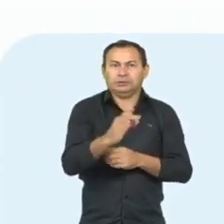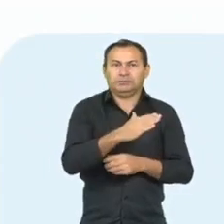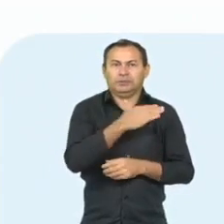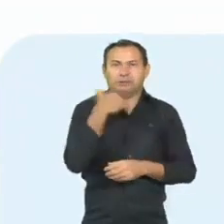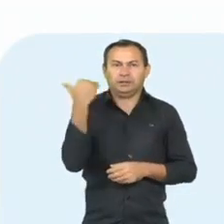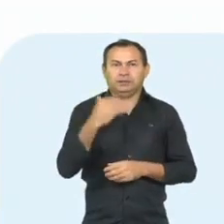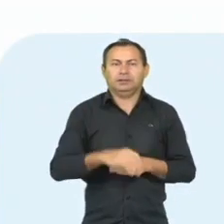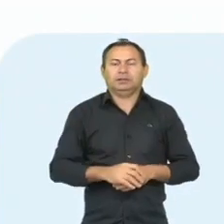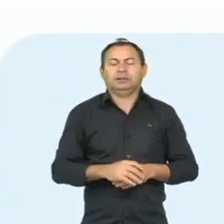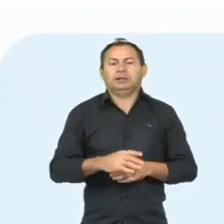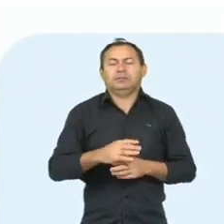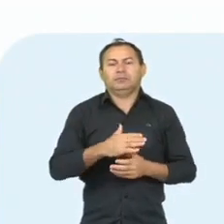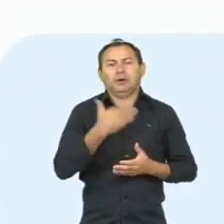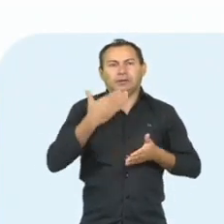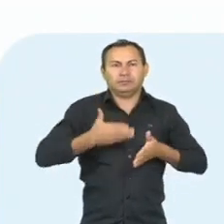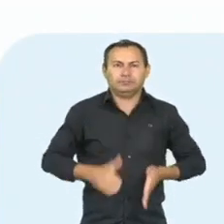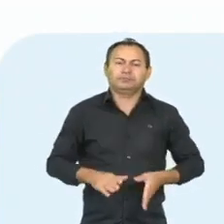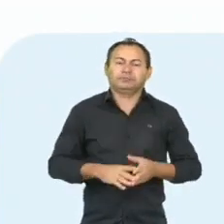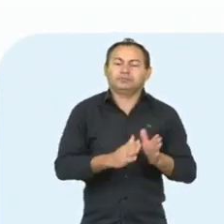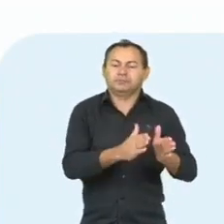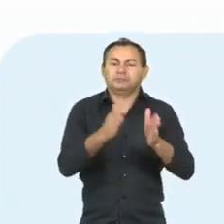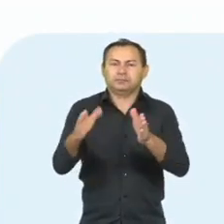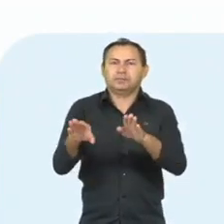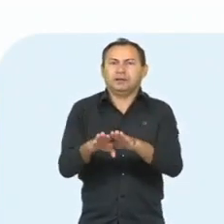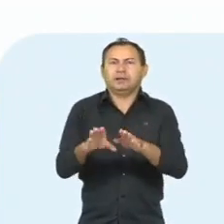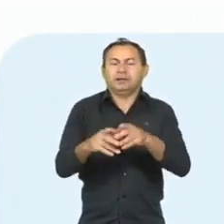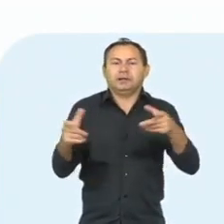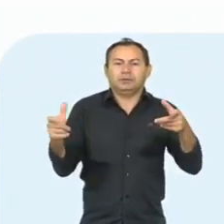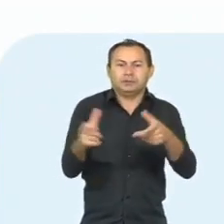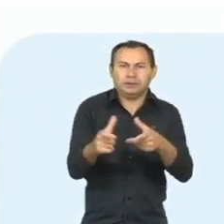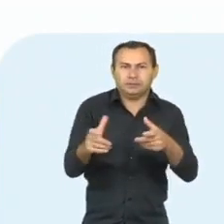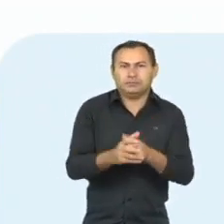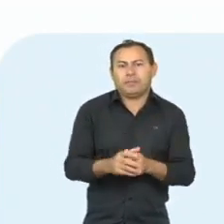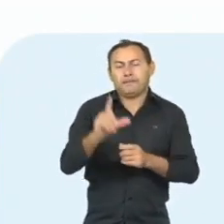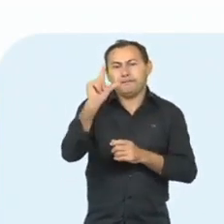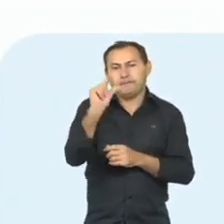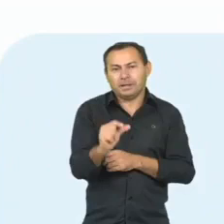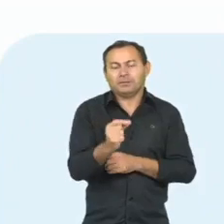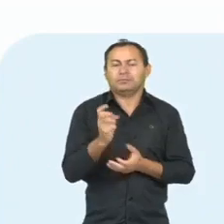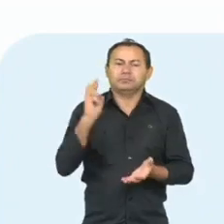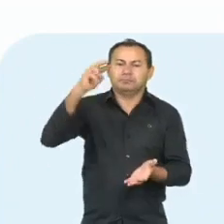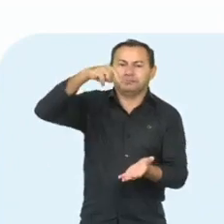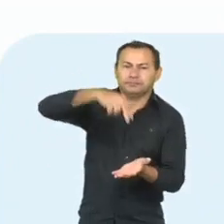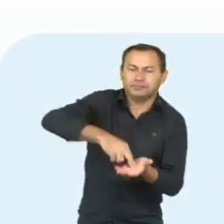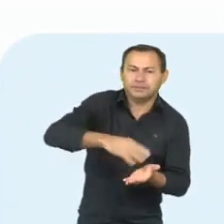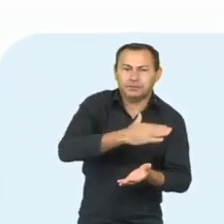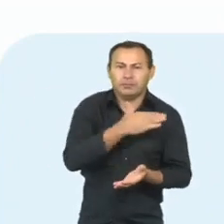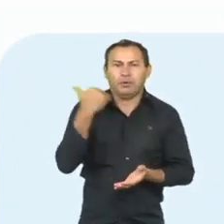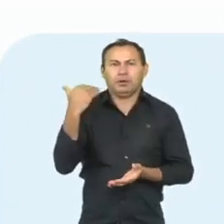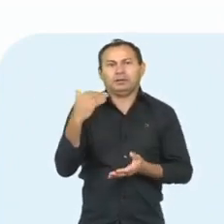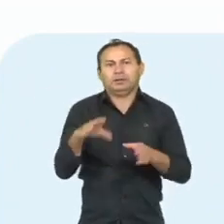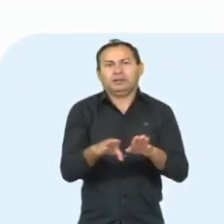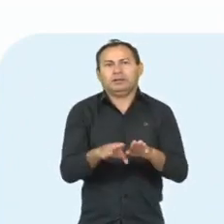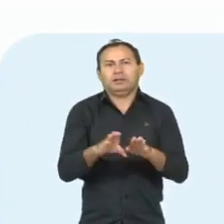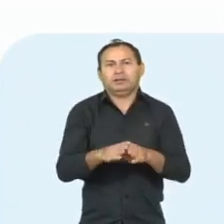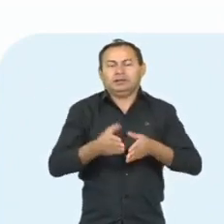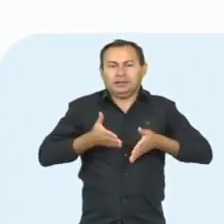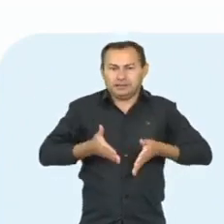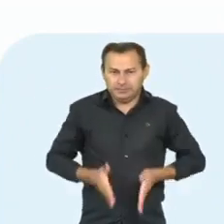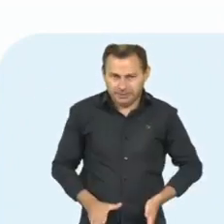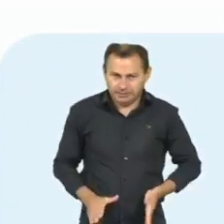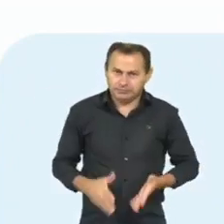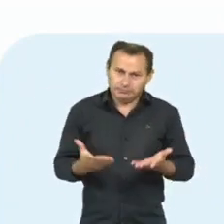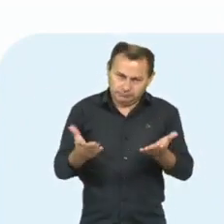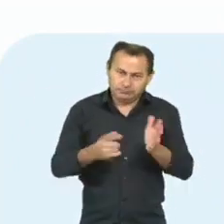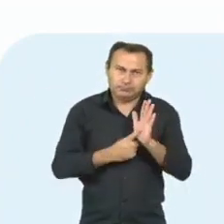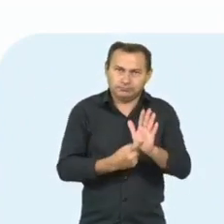mortalidade e natalidade para taxas reduzidas com menor frequência de mortes e nascimentos. Aí eu